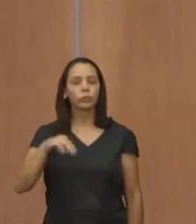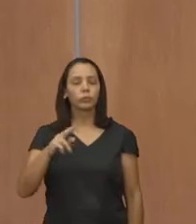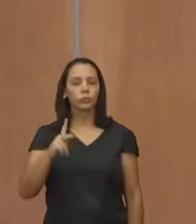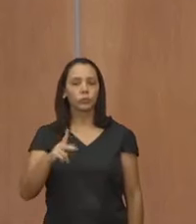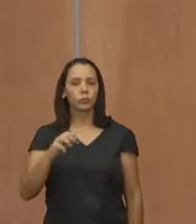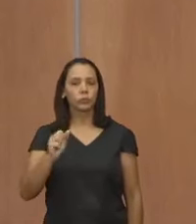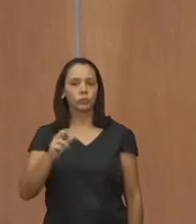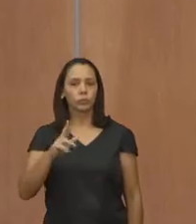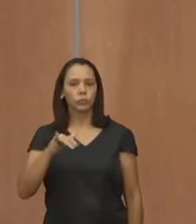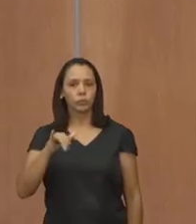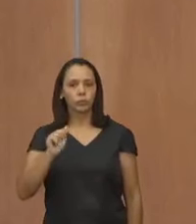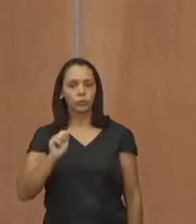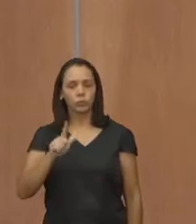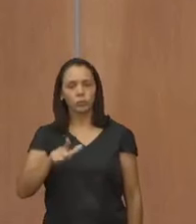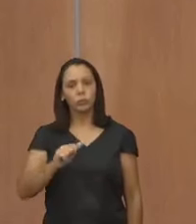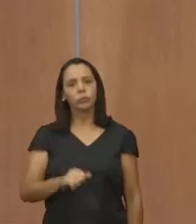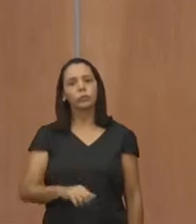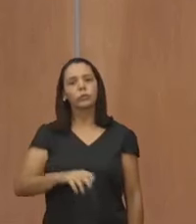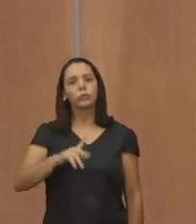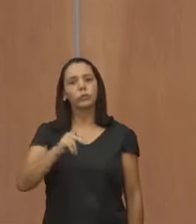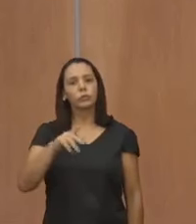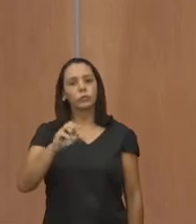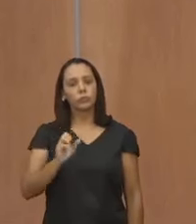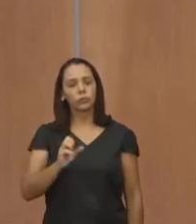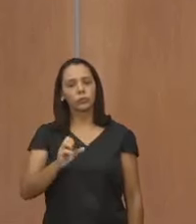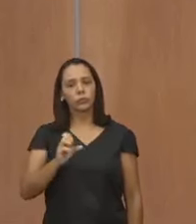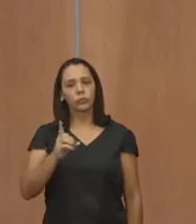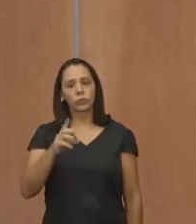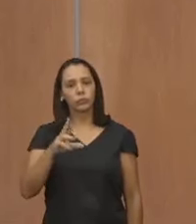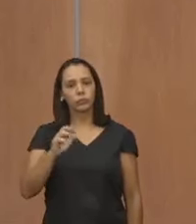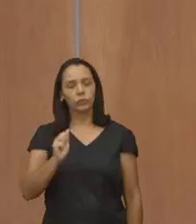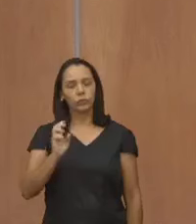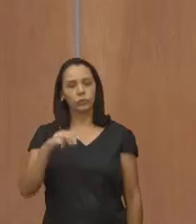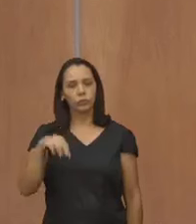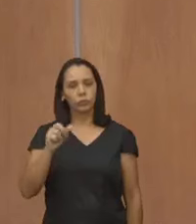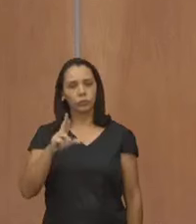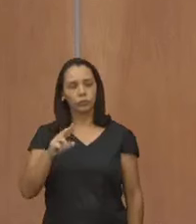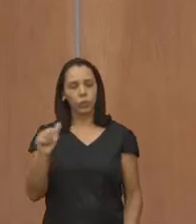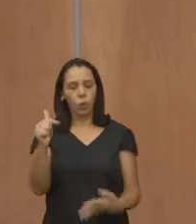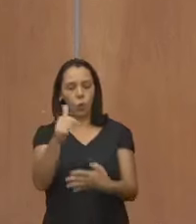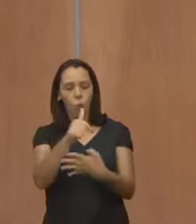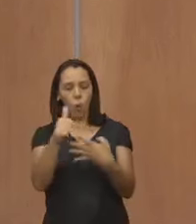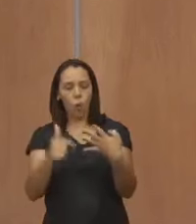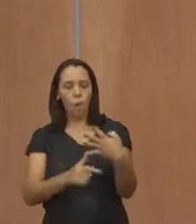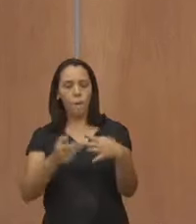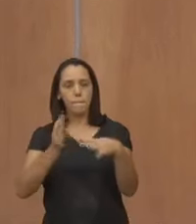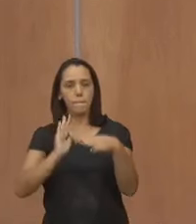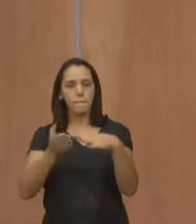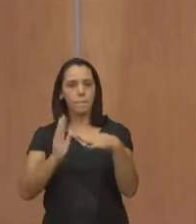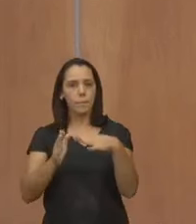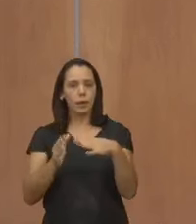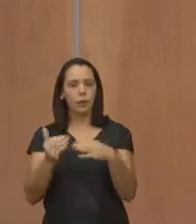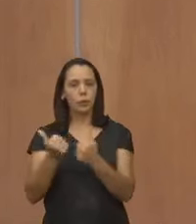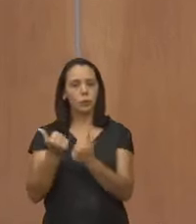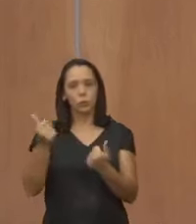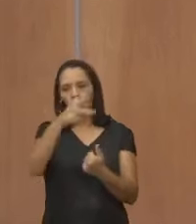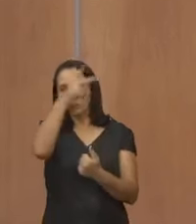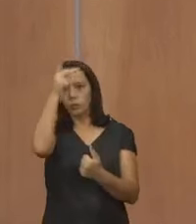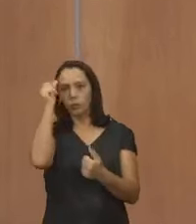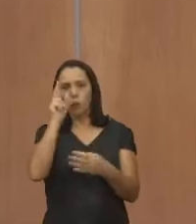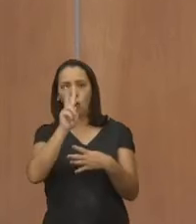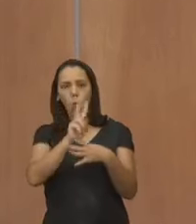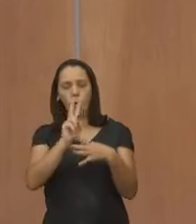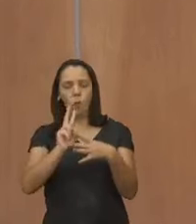Mar. Então teremos esses 4 bairros que serão aí abrangidos por essa subprefeitura.